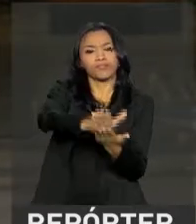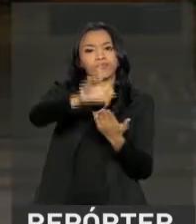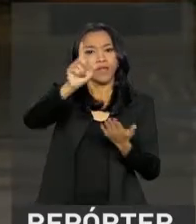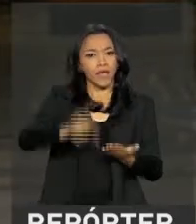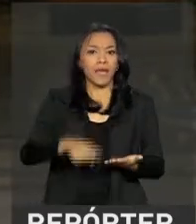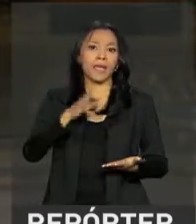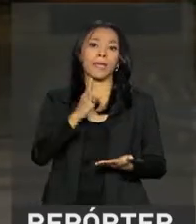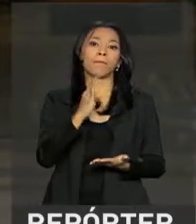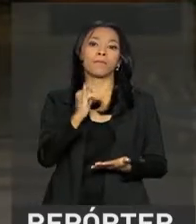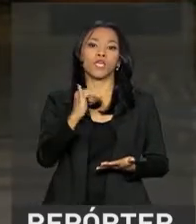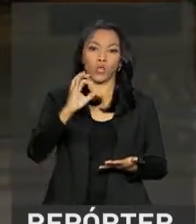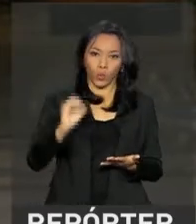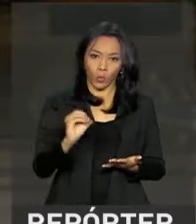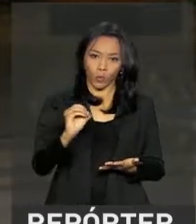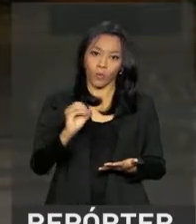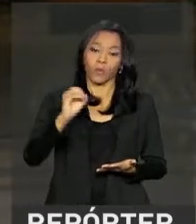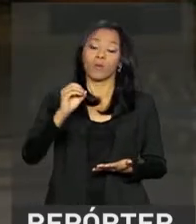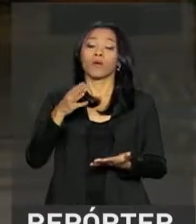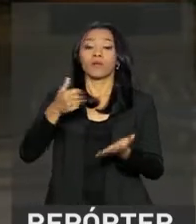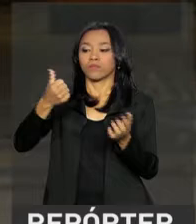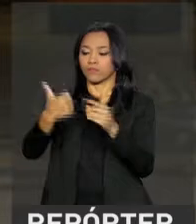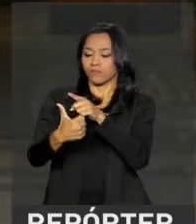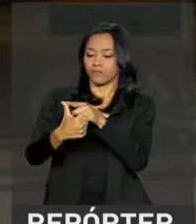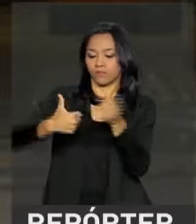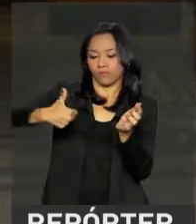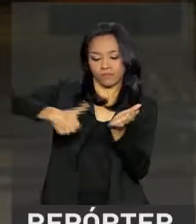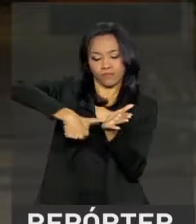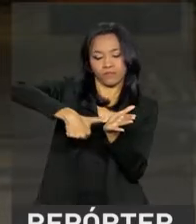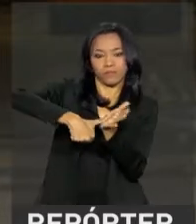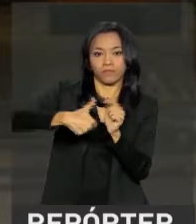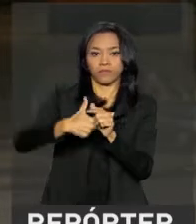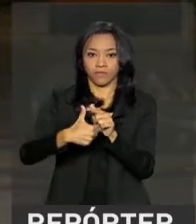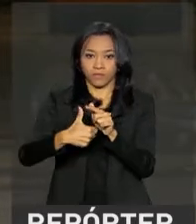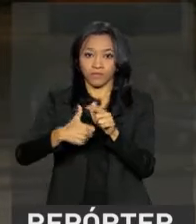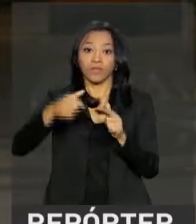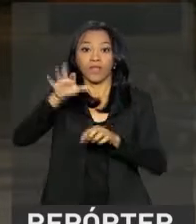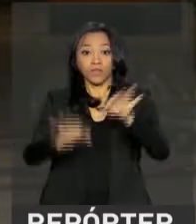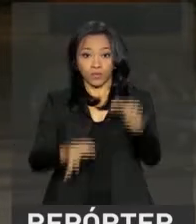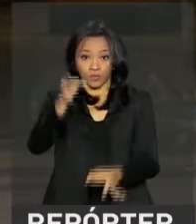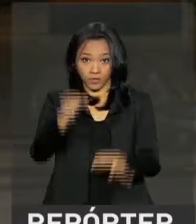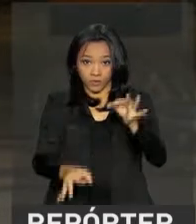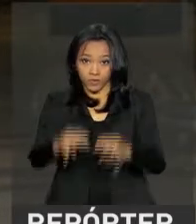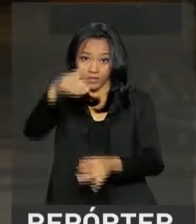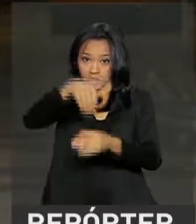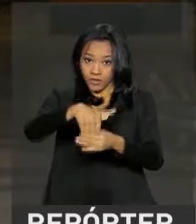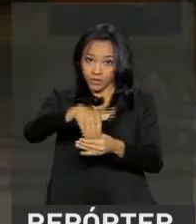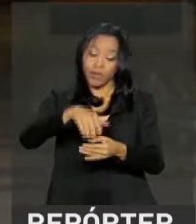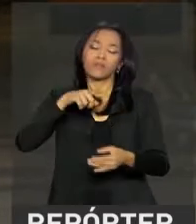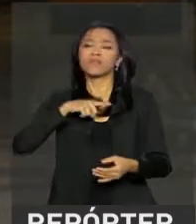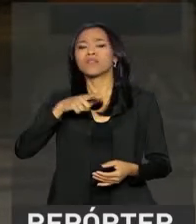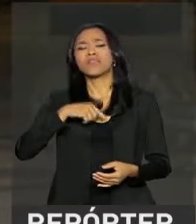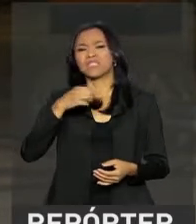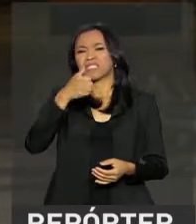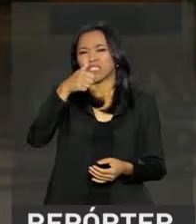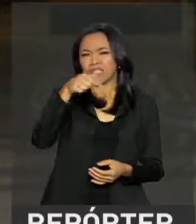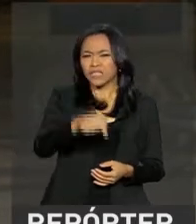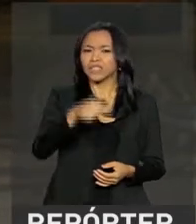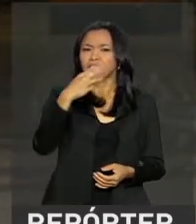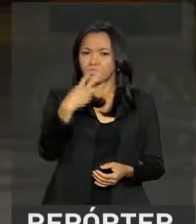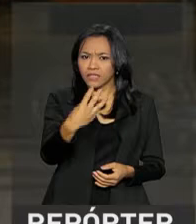da justiça eleitoral essa base tem mais de 73 milhões de pessoas cadastradas